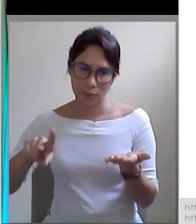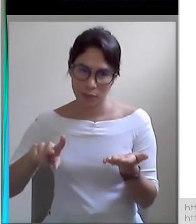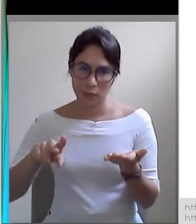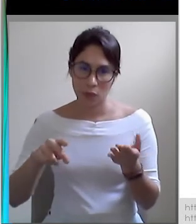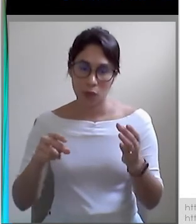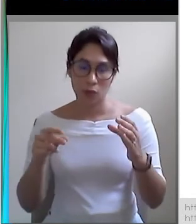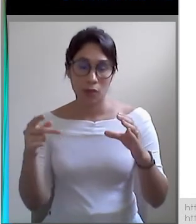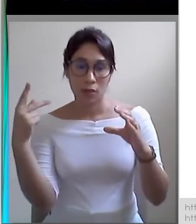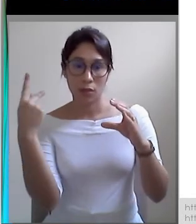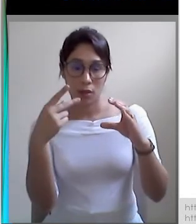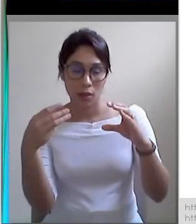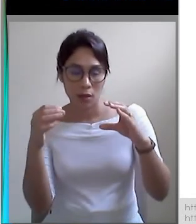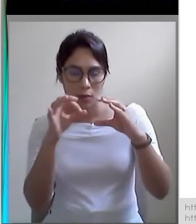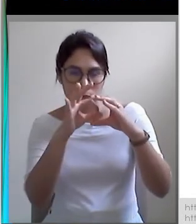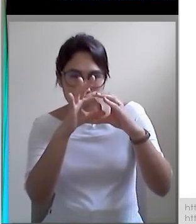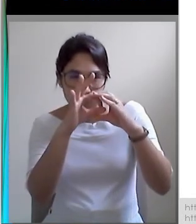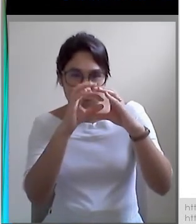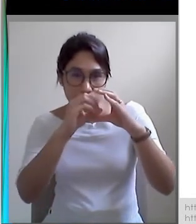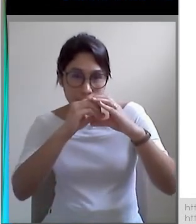seu citoplasma.